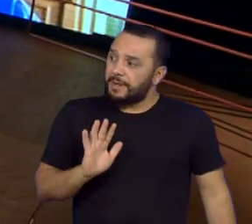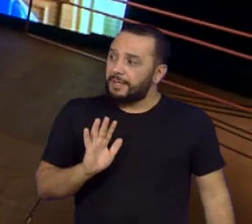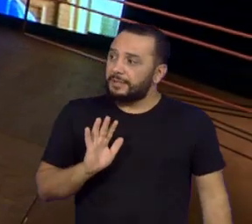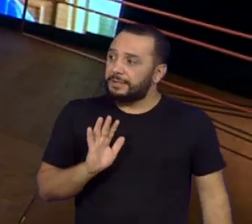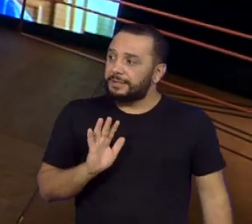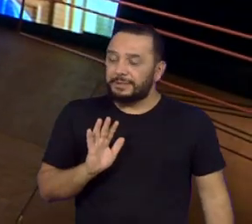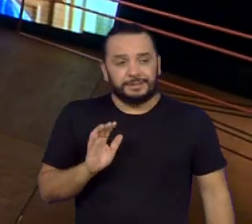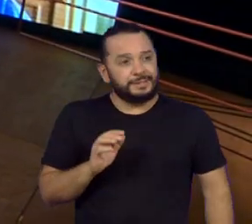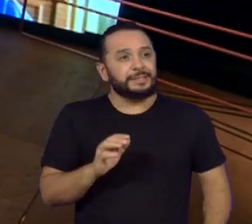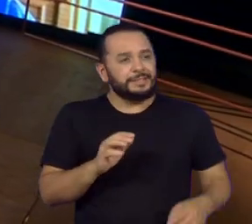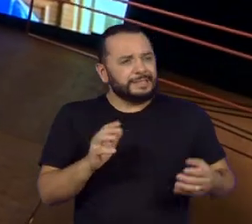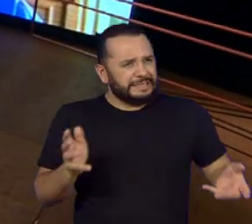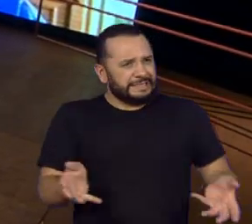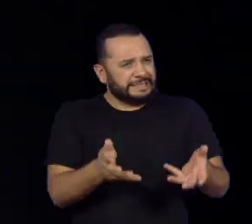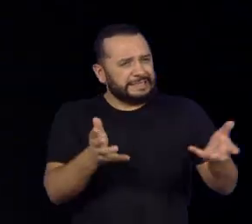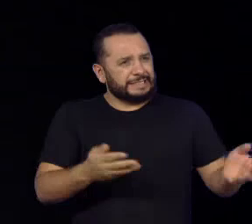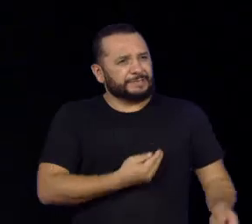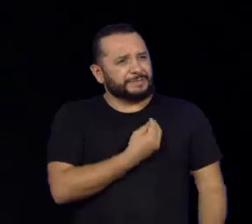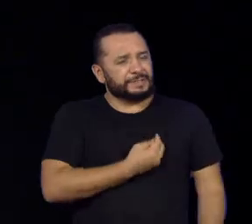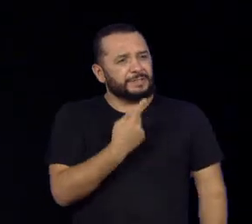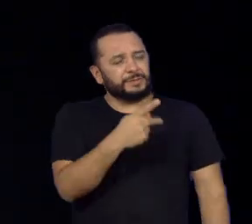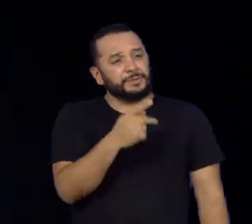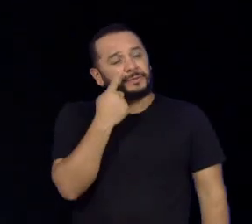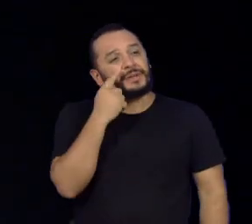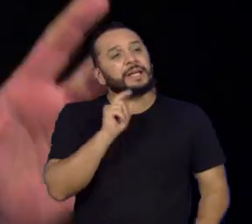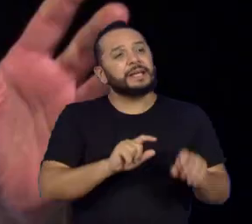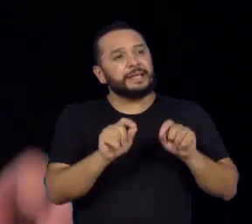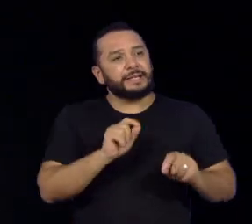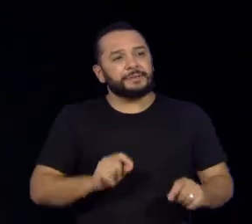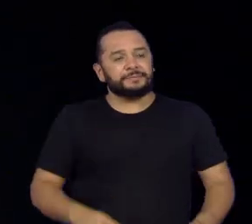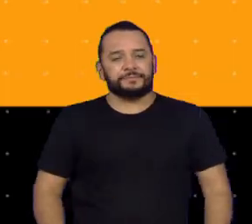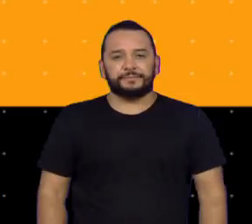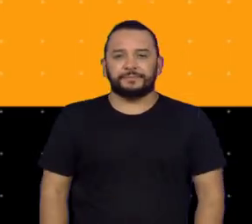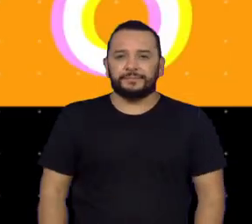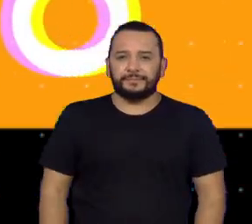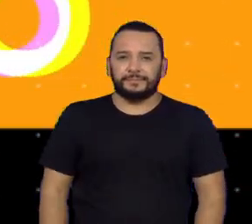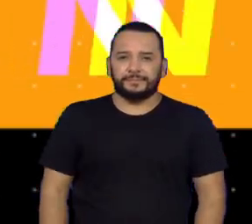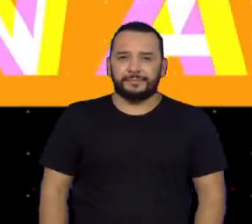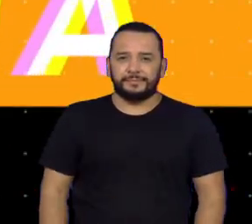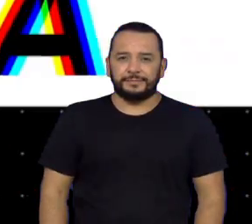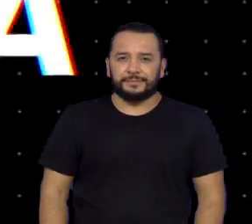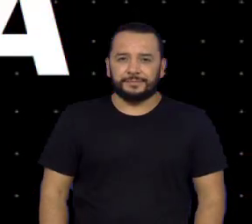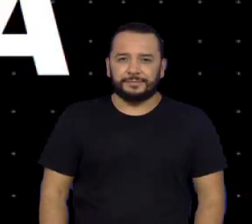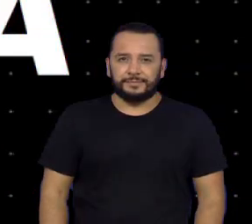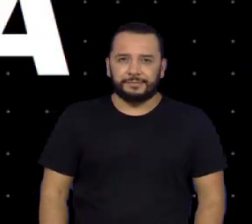acabou estimulando uma virada na sua vida. Vamos ver quem é?